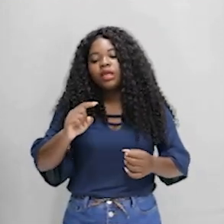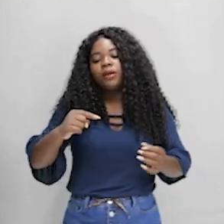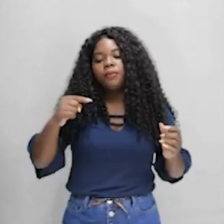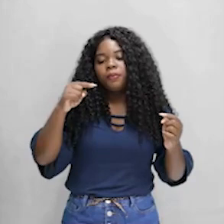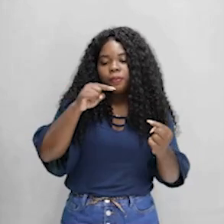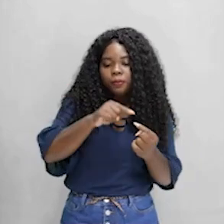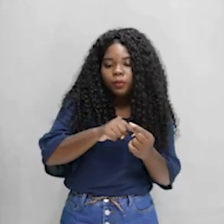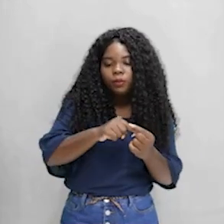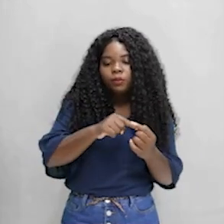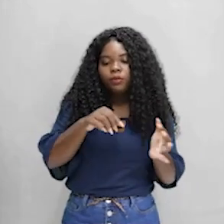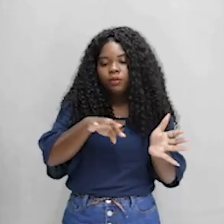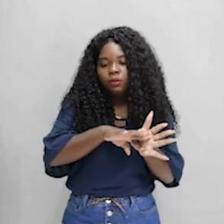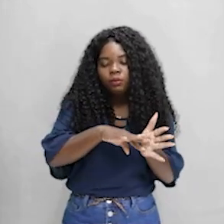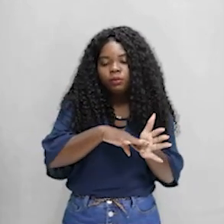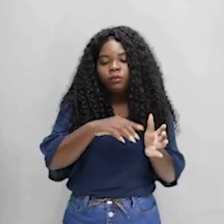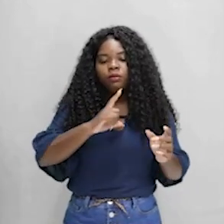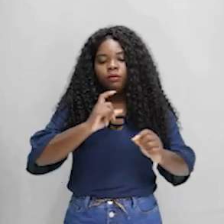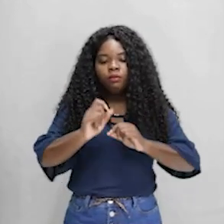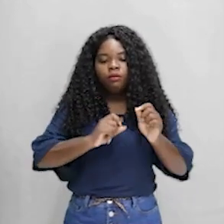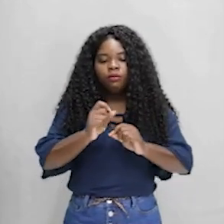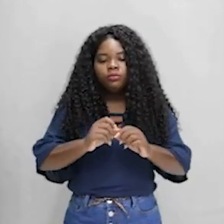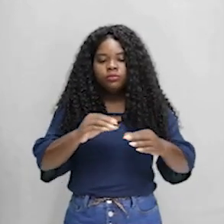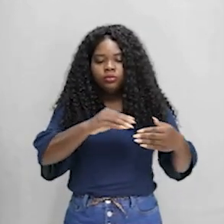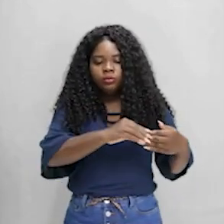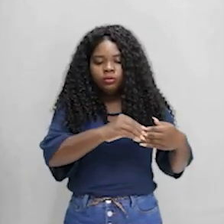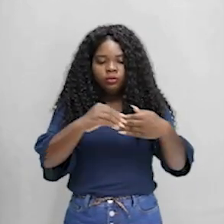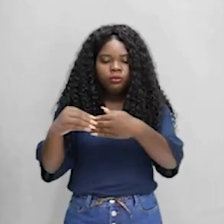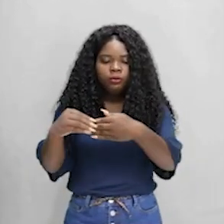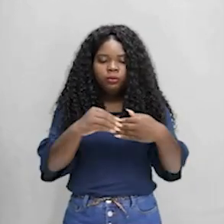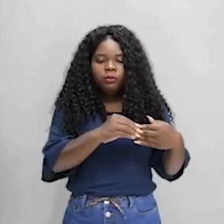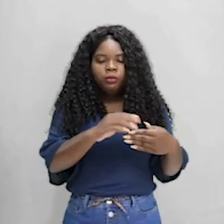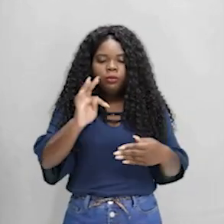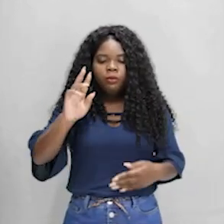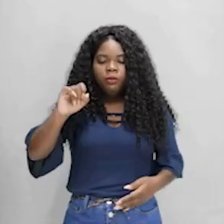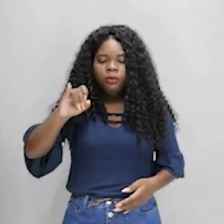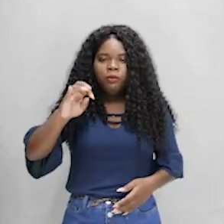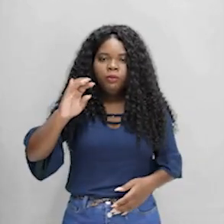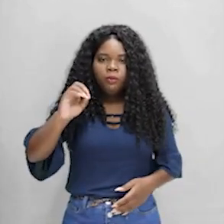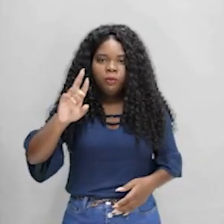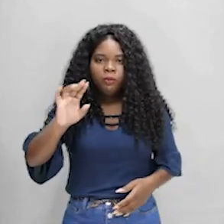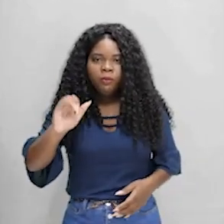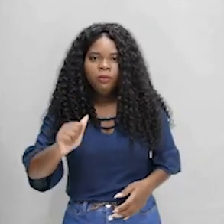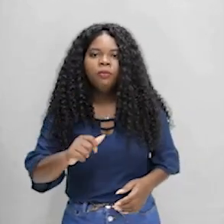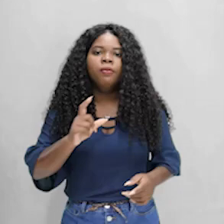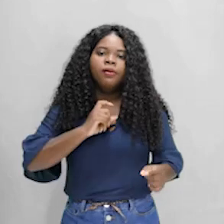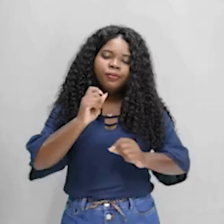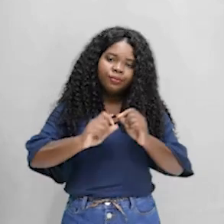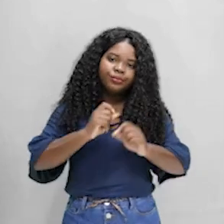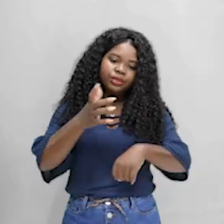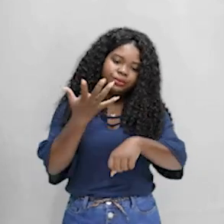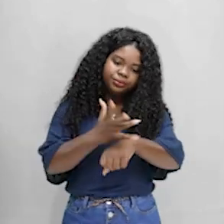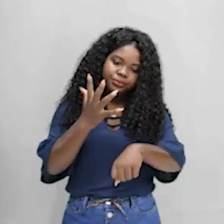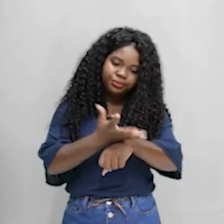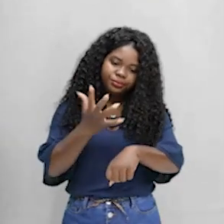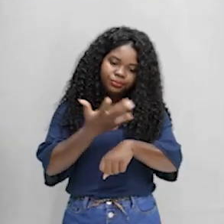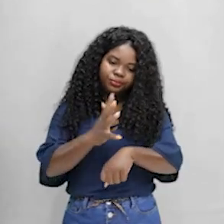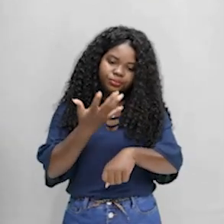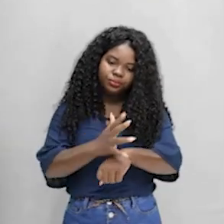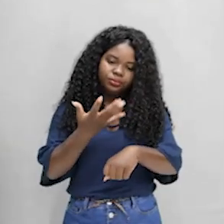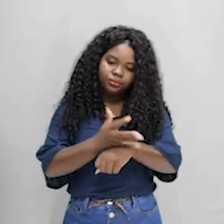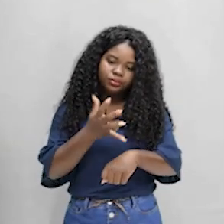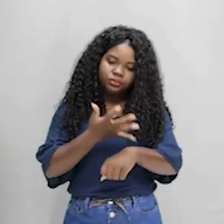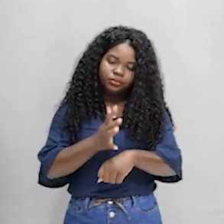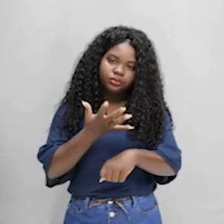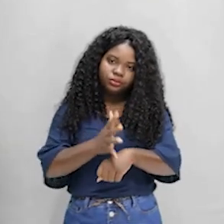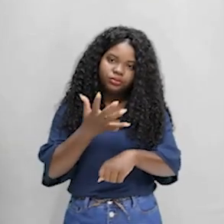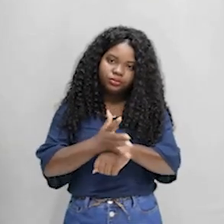fase transitória. Que o que seria isso? São espécies de treino que nós chamamos na educação física de treinos